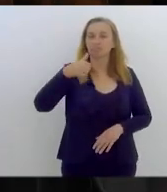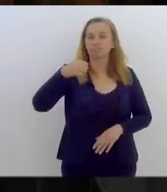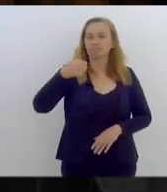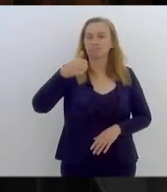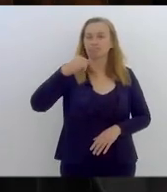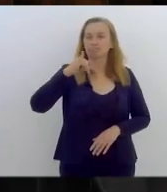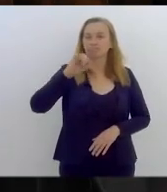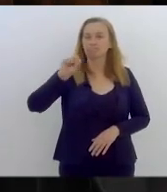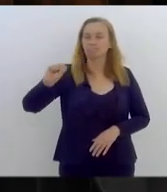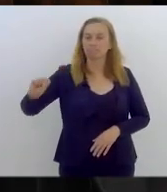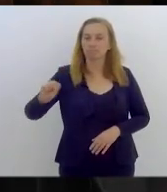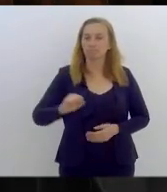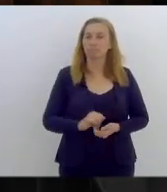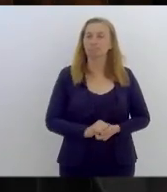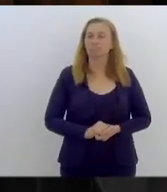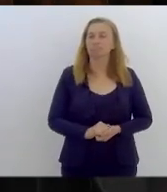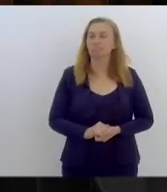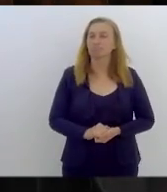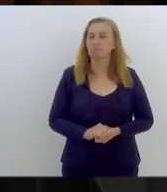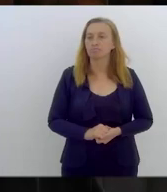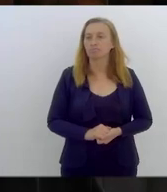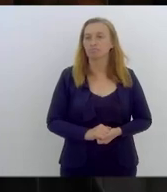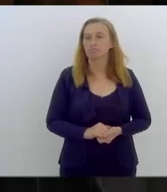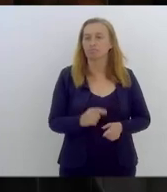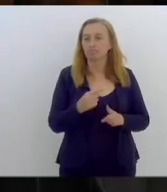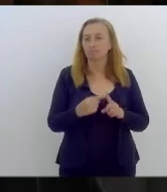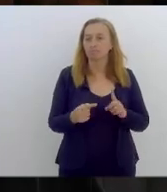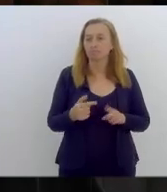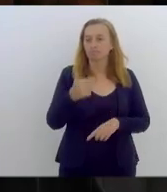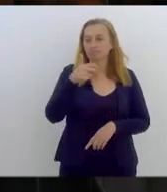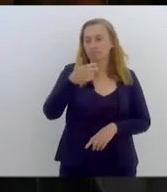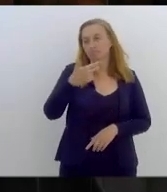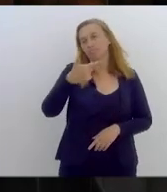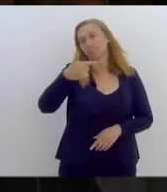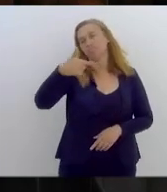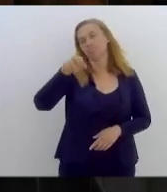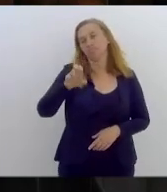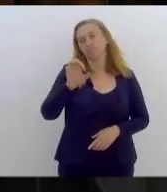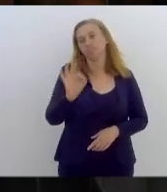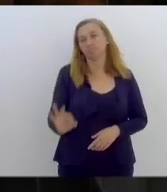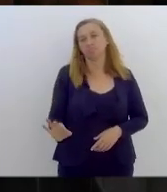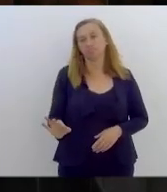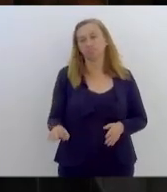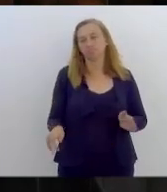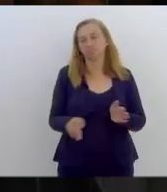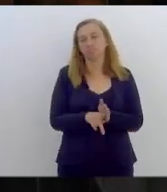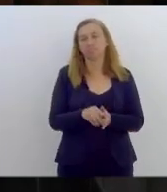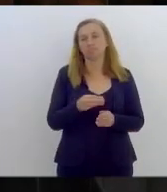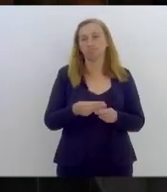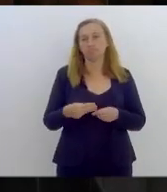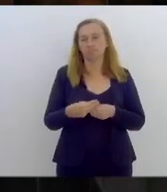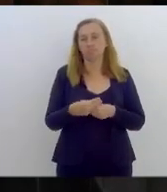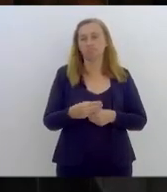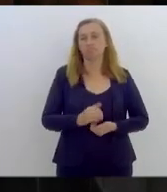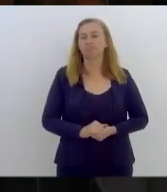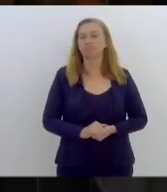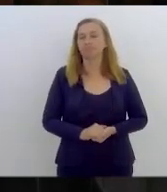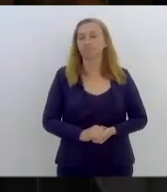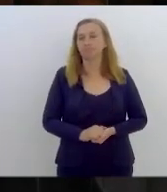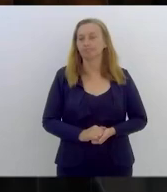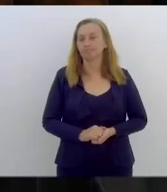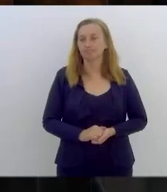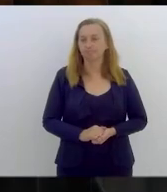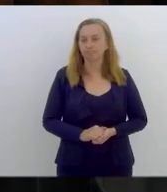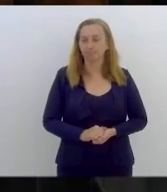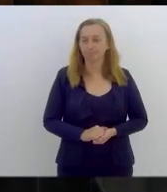No que diz respeito a um quarto dos 25% que cabe aos municípios e que